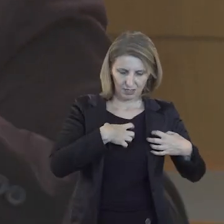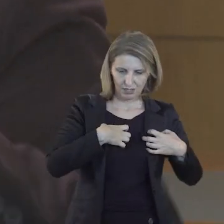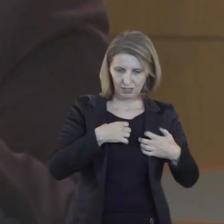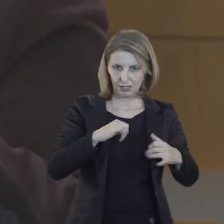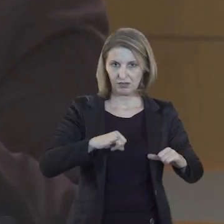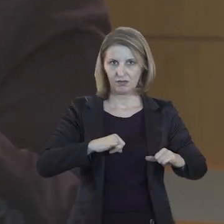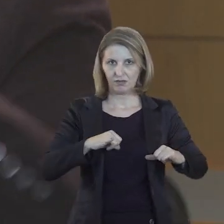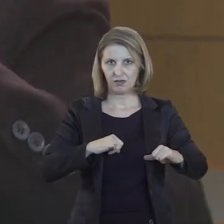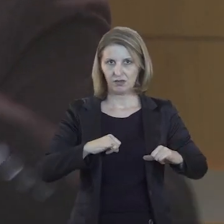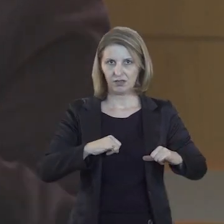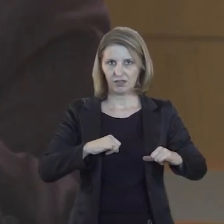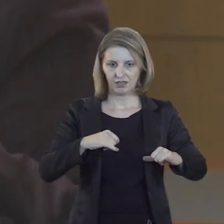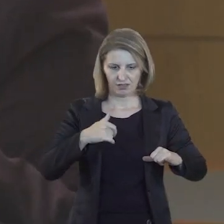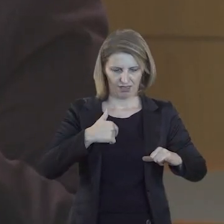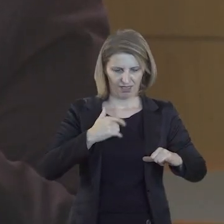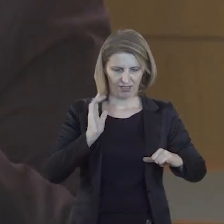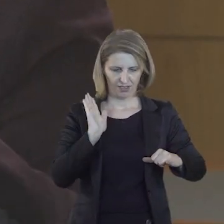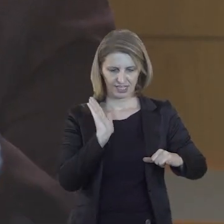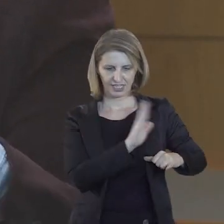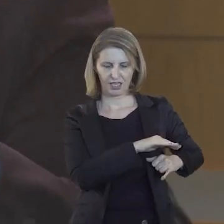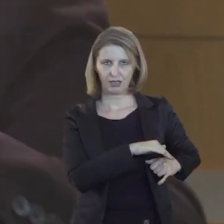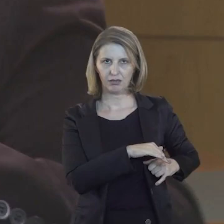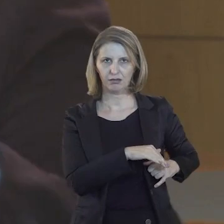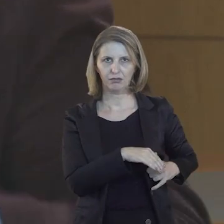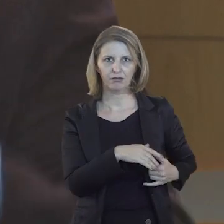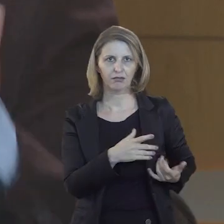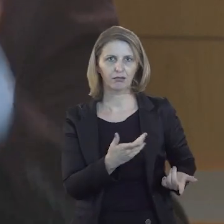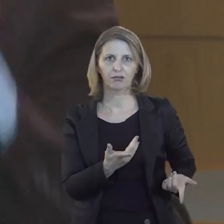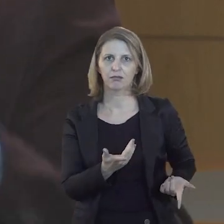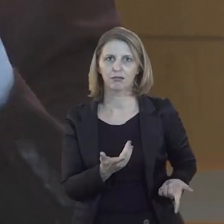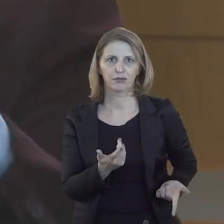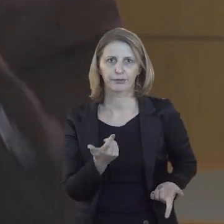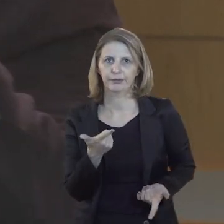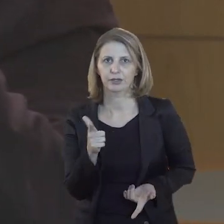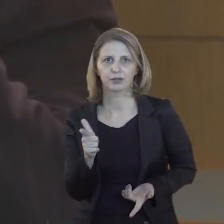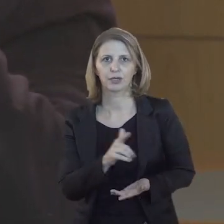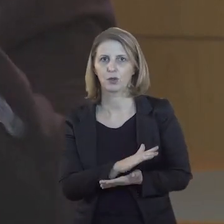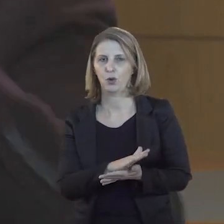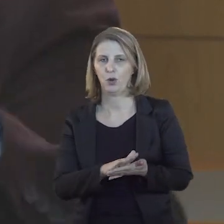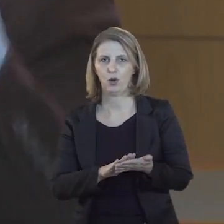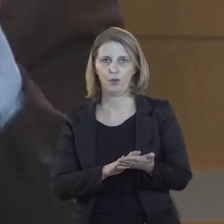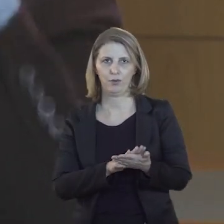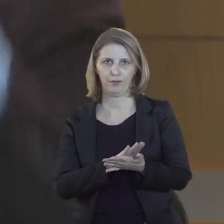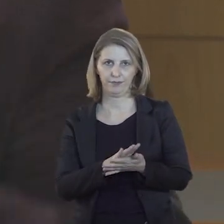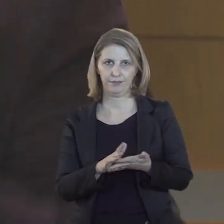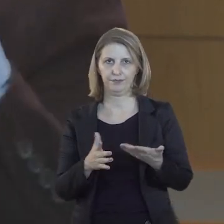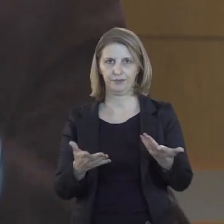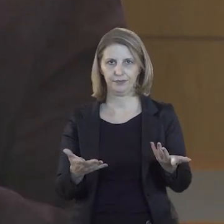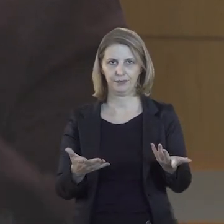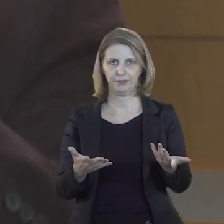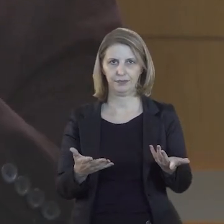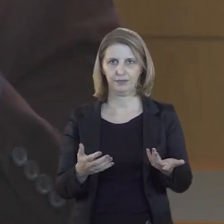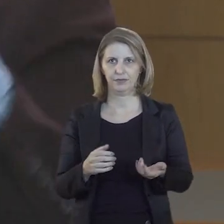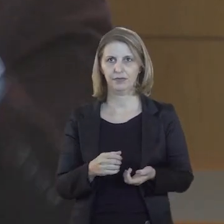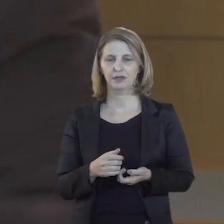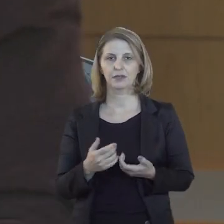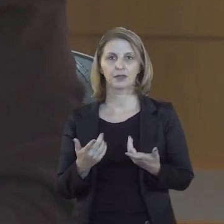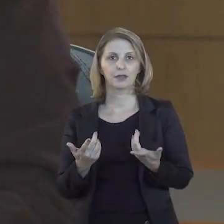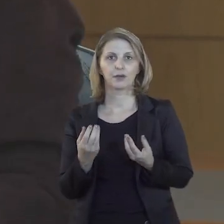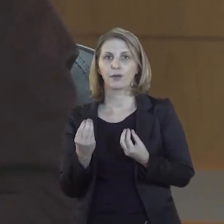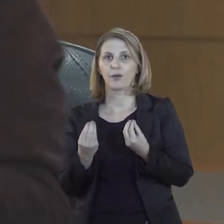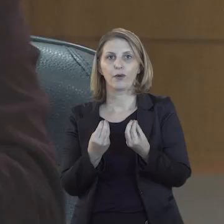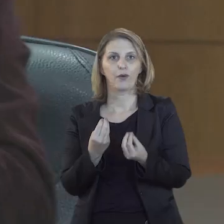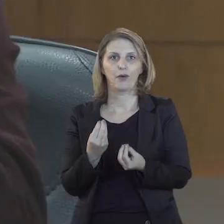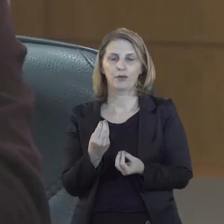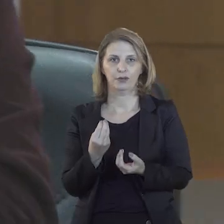posso olhar para essa dor, para esse sofrimento e dizer assim, bora, Alexandre, levanta, vamos lá lavar o rosto, levanta dessa